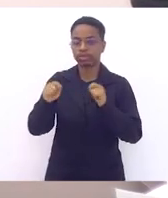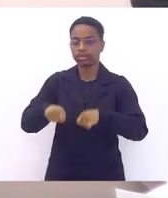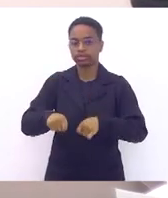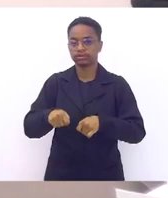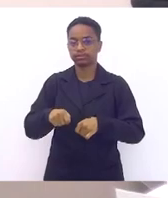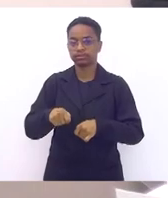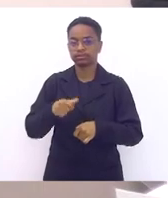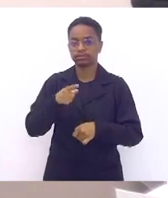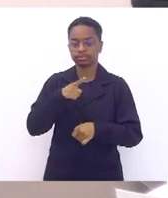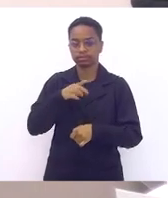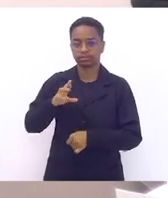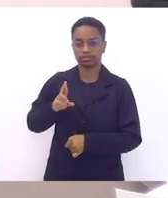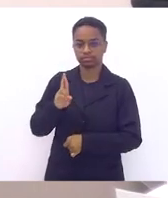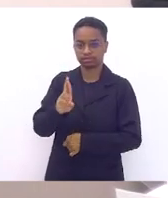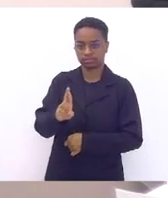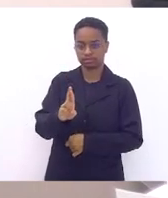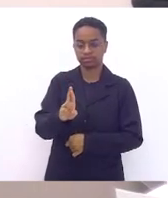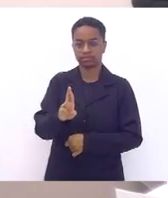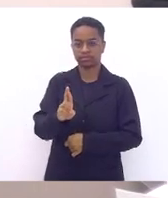com representatividade